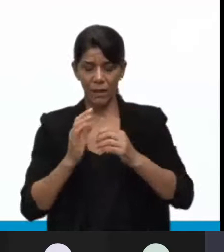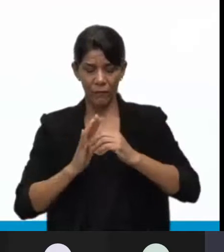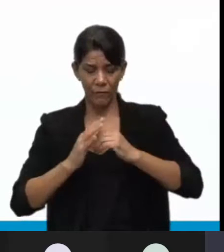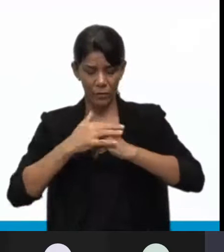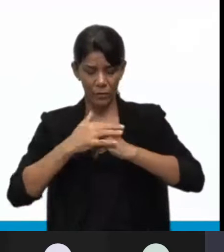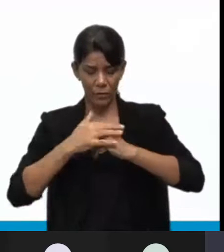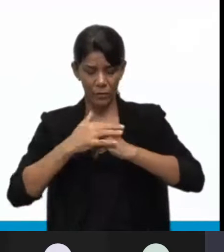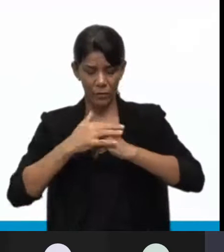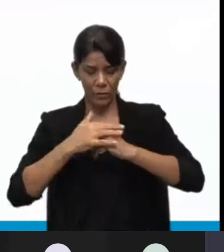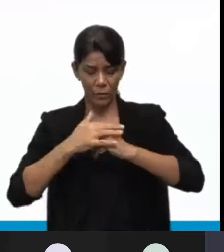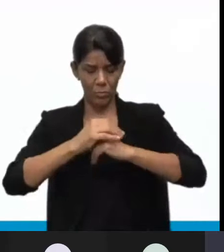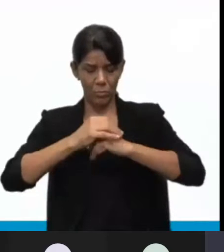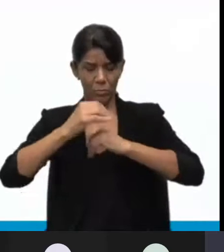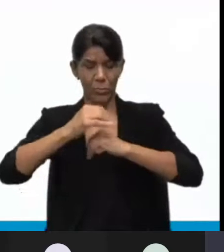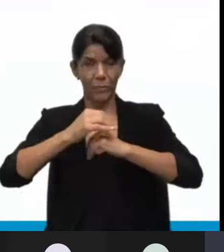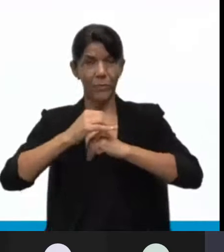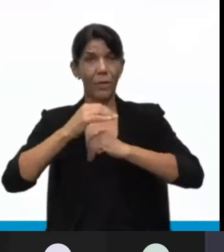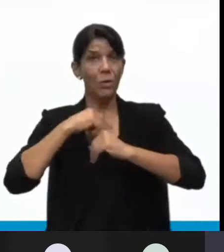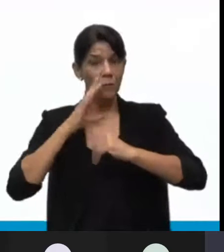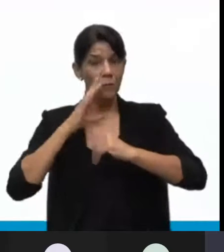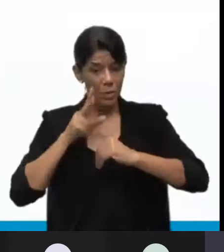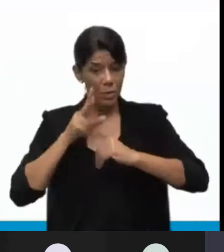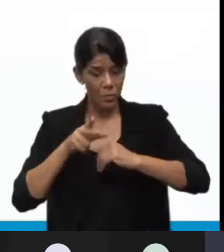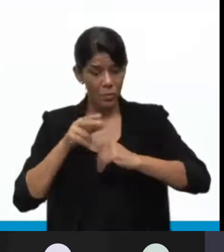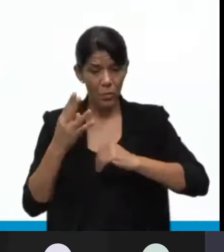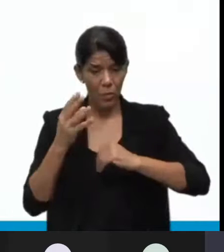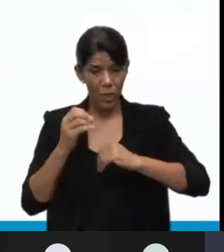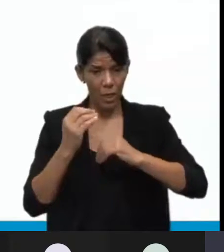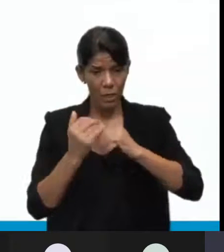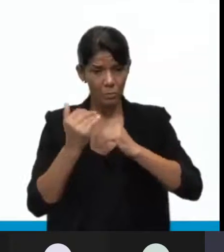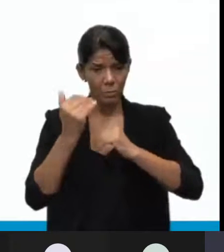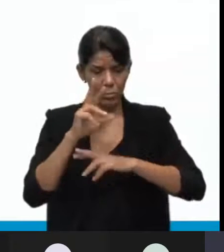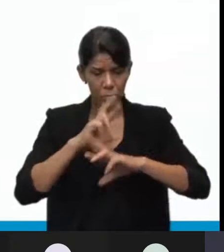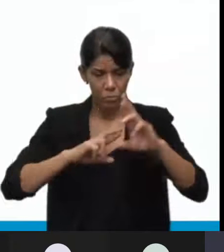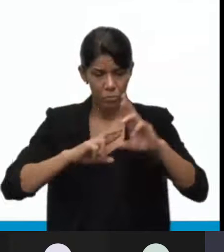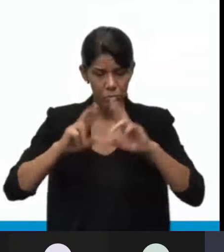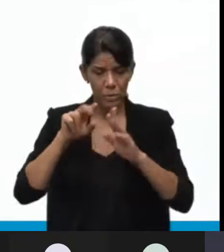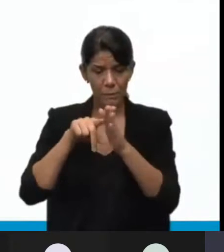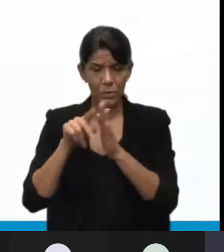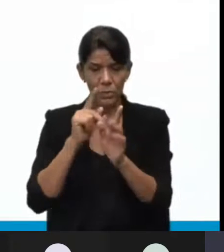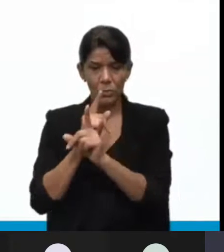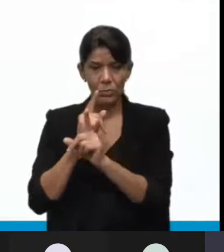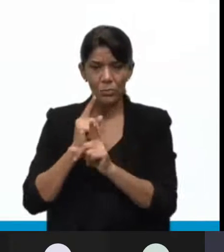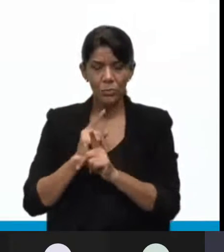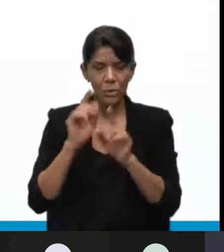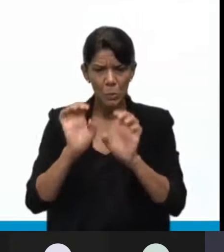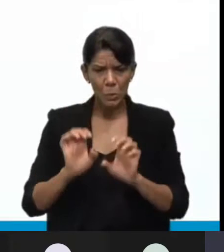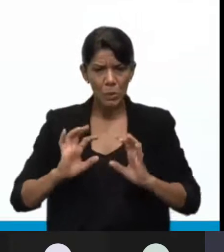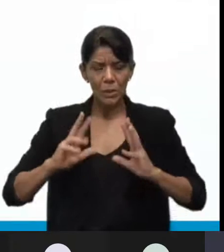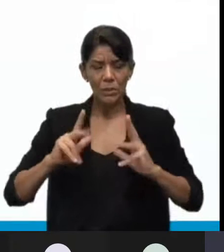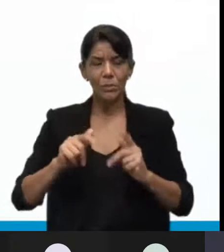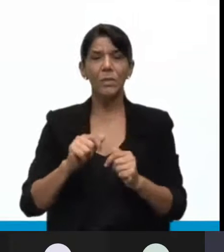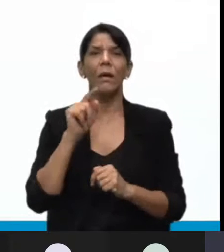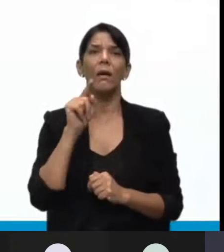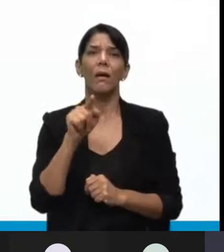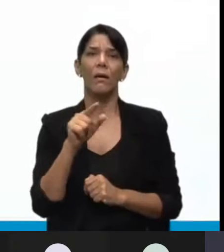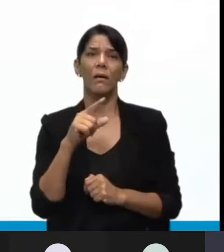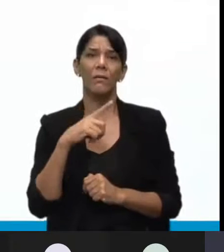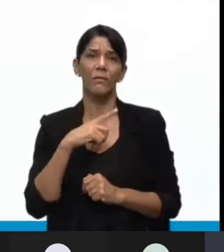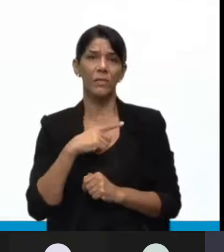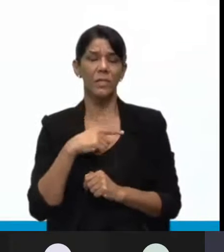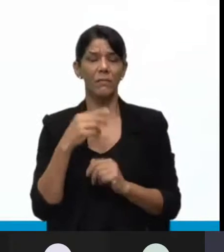no aumento de 40, depois que você fizer toda a exploração da lâmina, fizer a identificação das estruturas, aí você vai